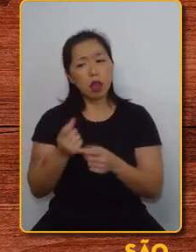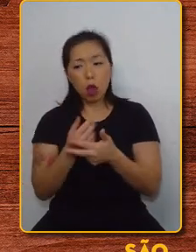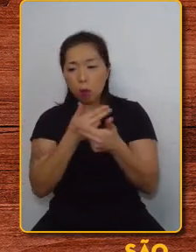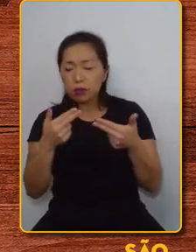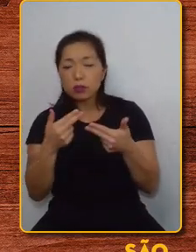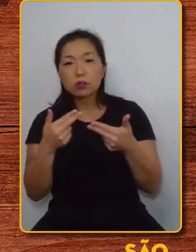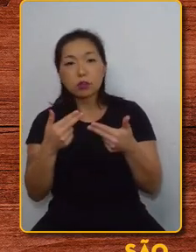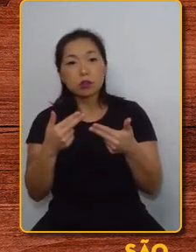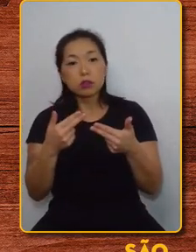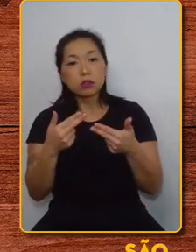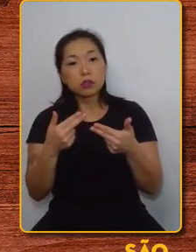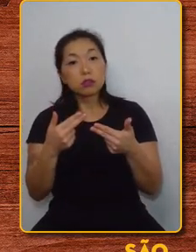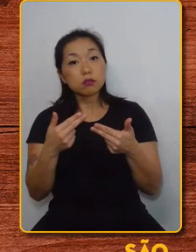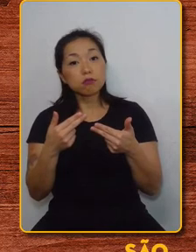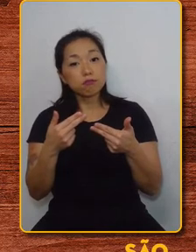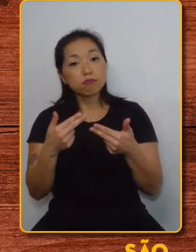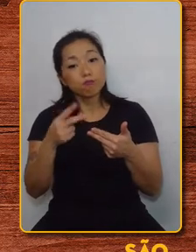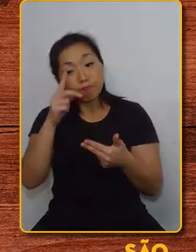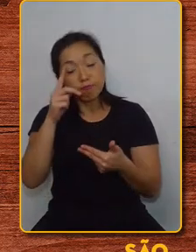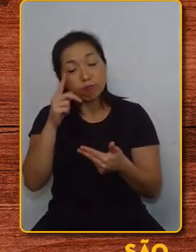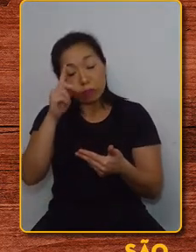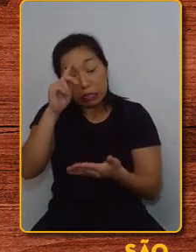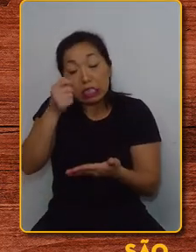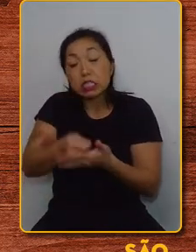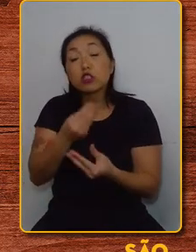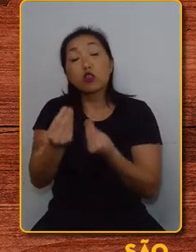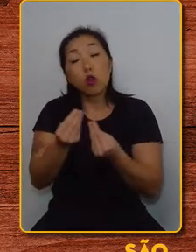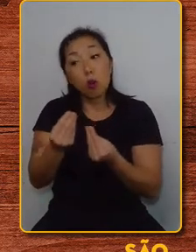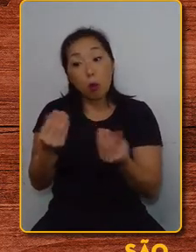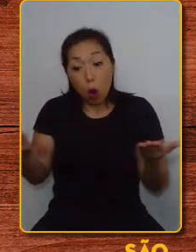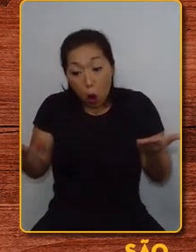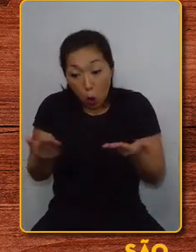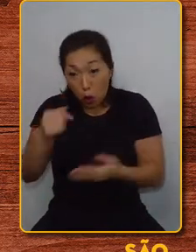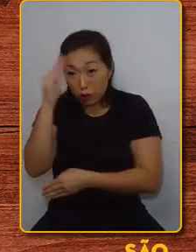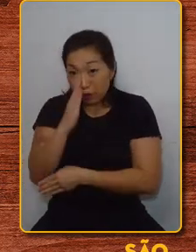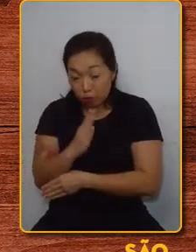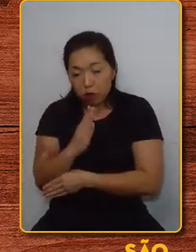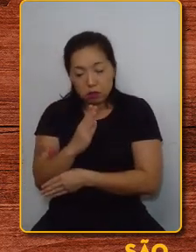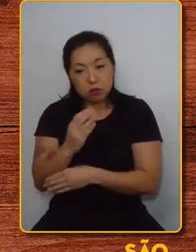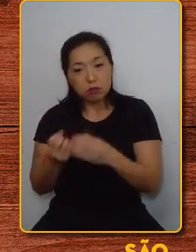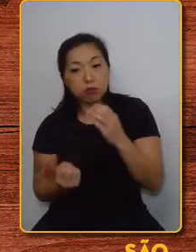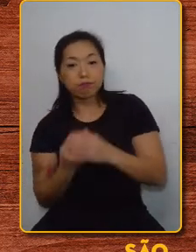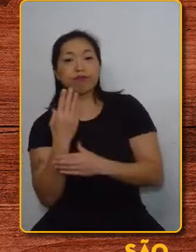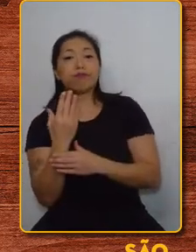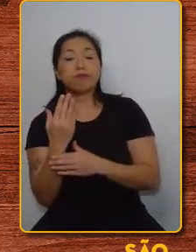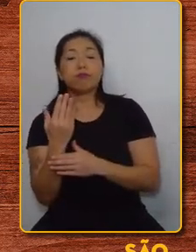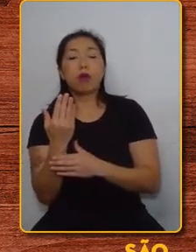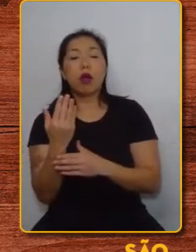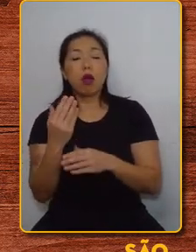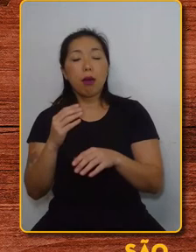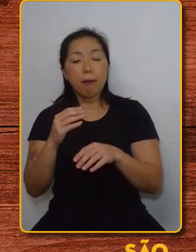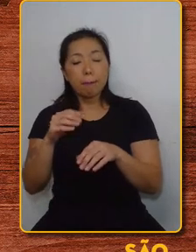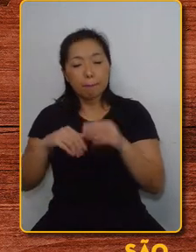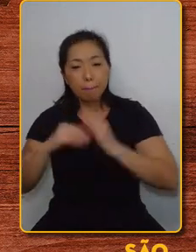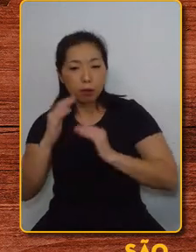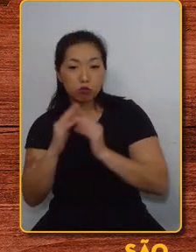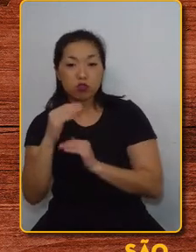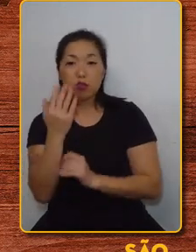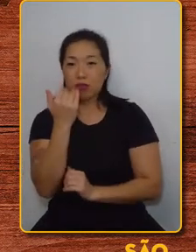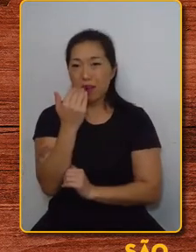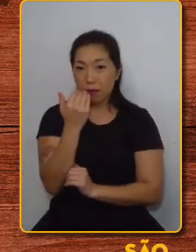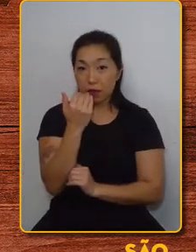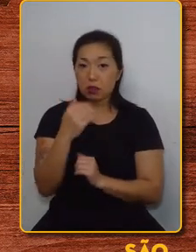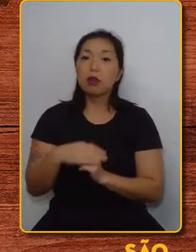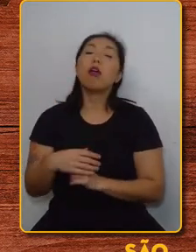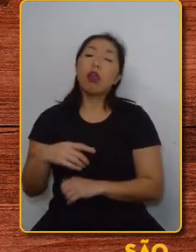nosso alimento é produzido hoje em dia. Óbvio, tem movimentos contra esse tipo de olhar hegemônico, né?